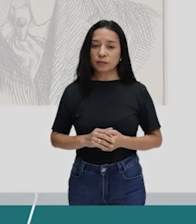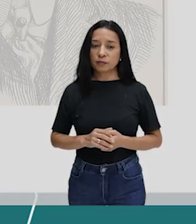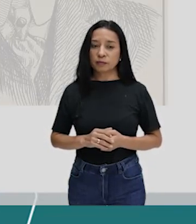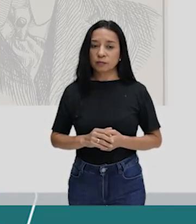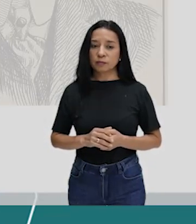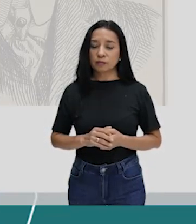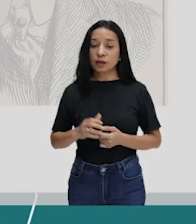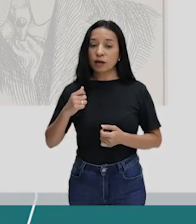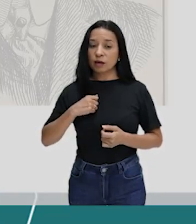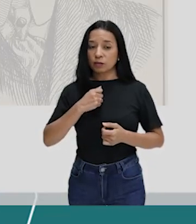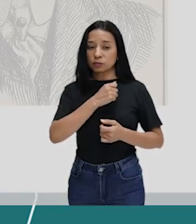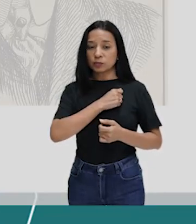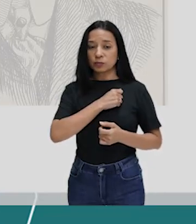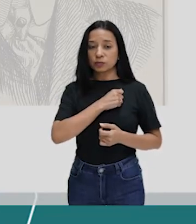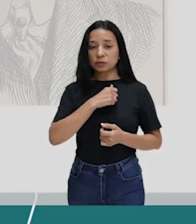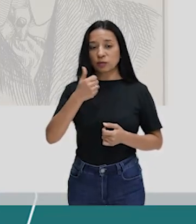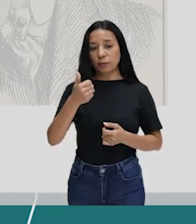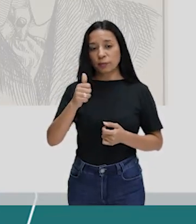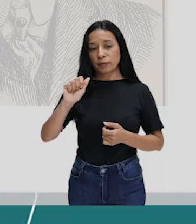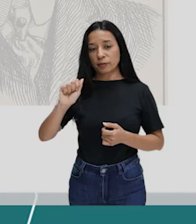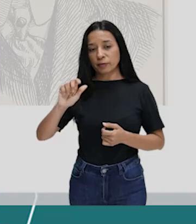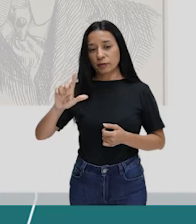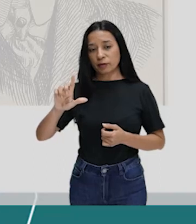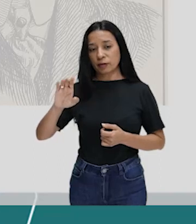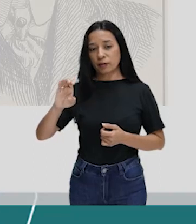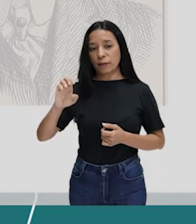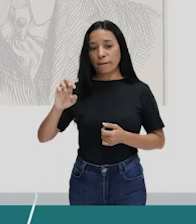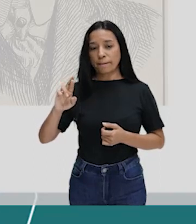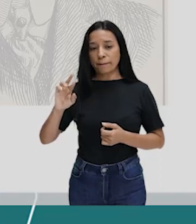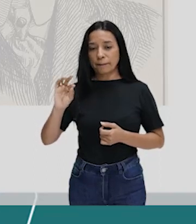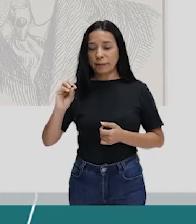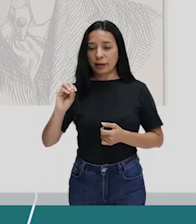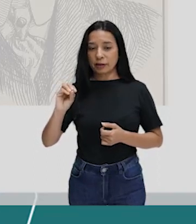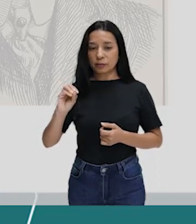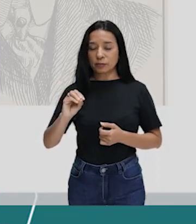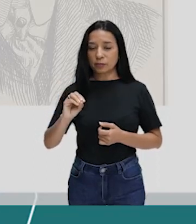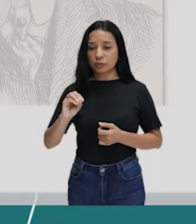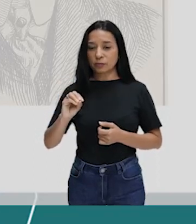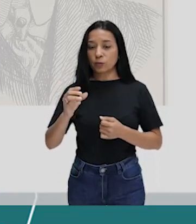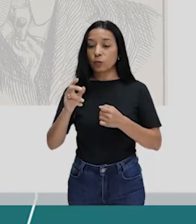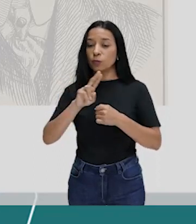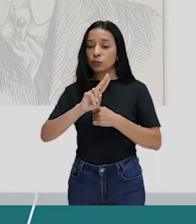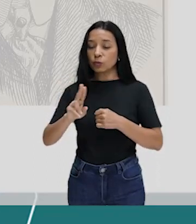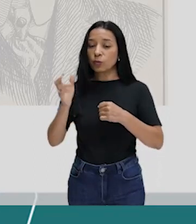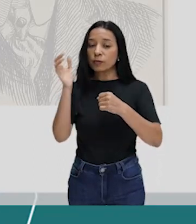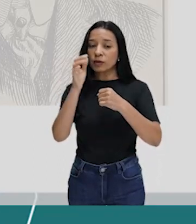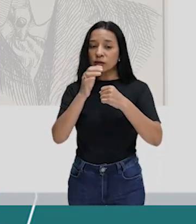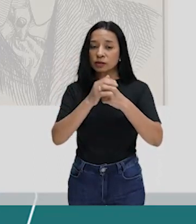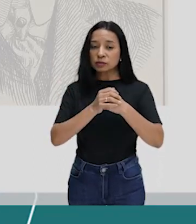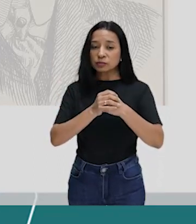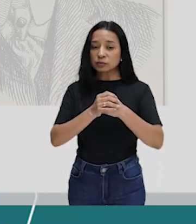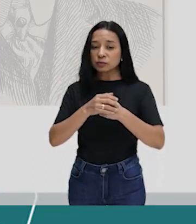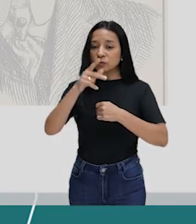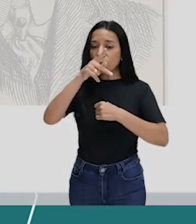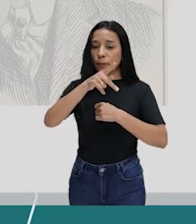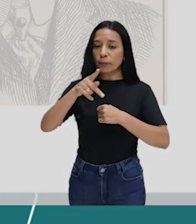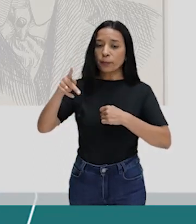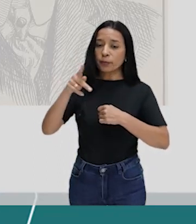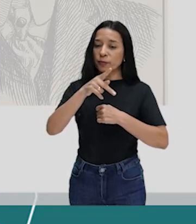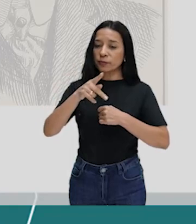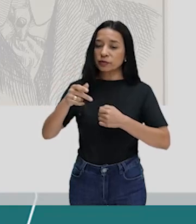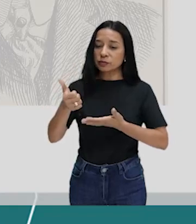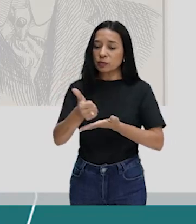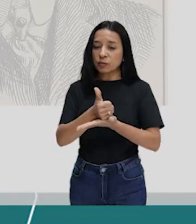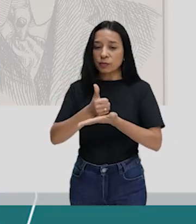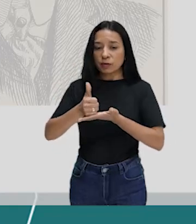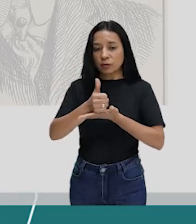Alberto de Oliveira, tá? Ele é o pseudônimo do poeta, professor farmacêutico brasileiro. Você vai ver que os